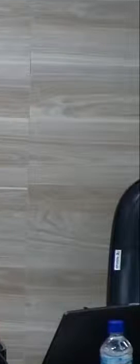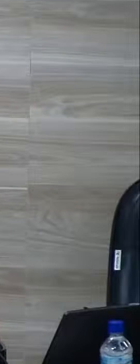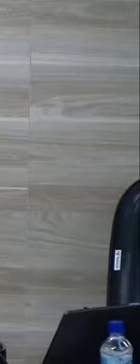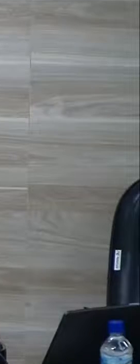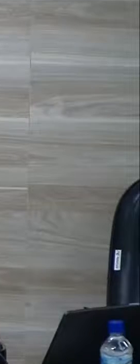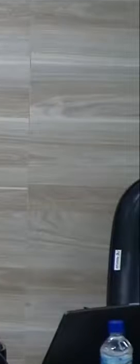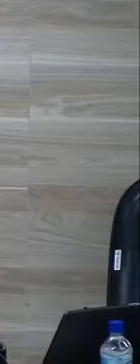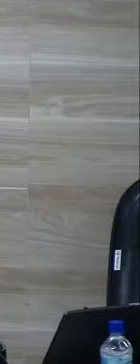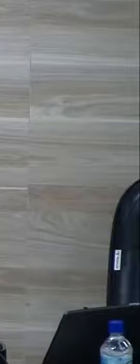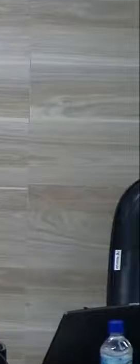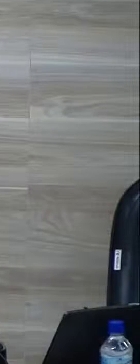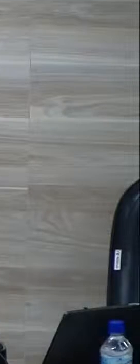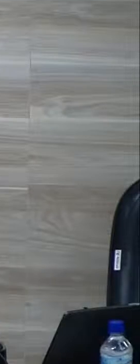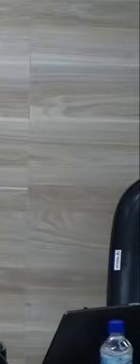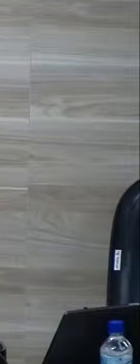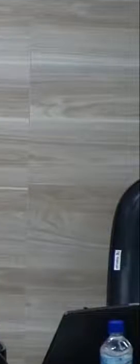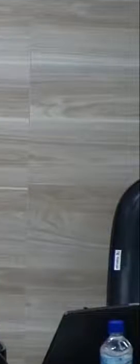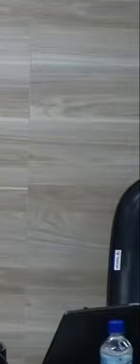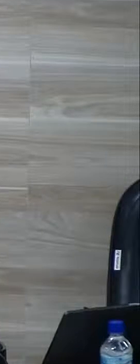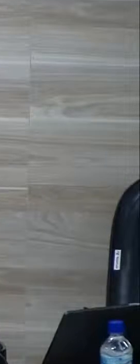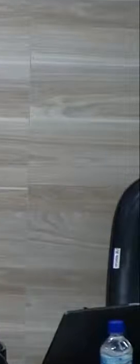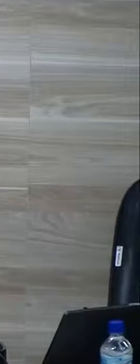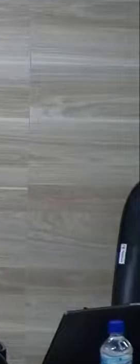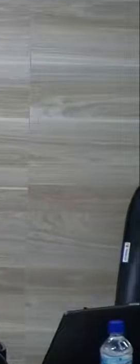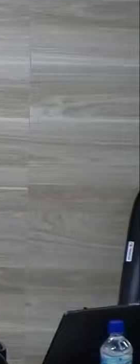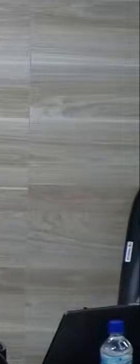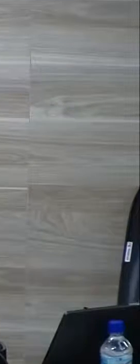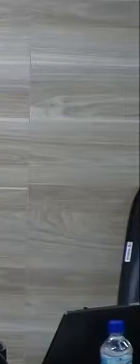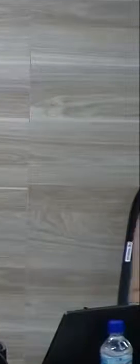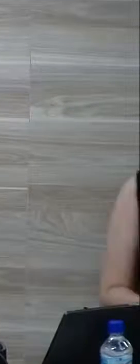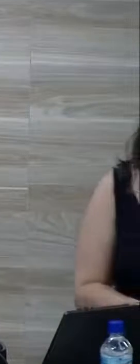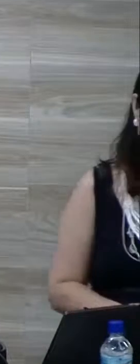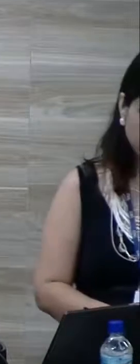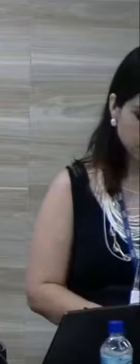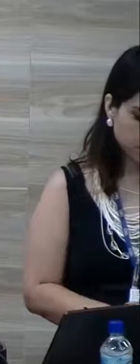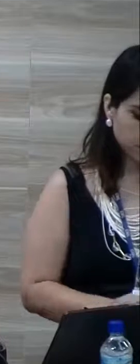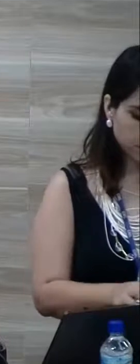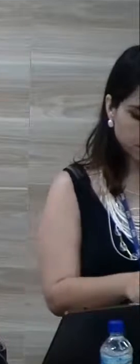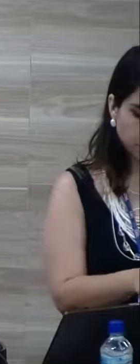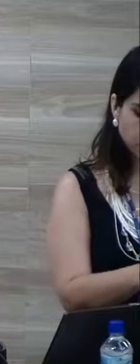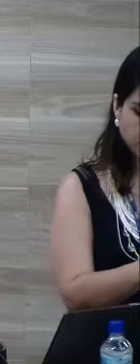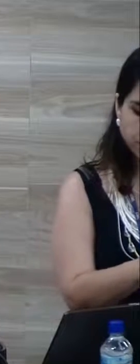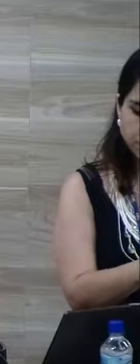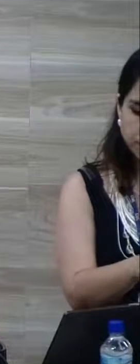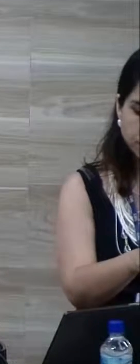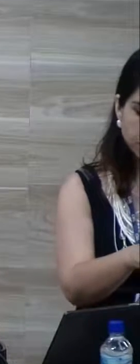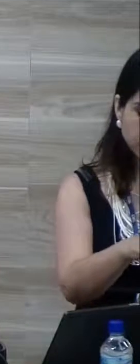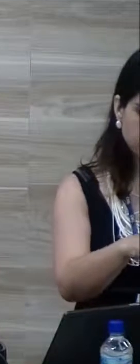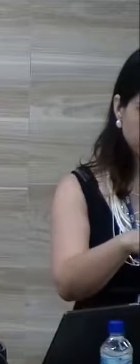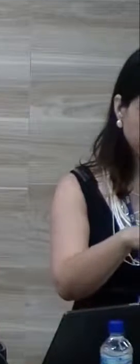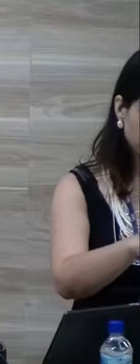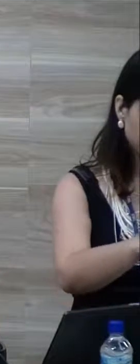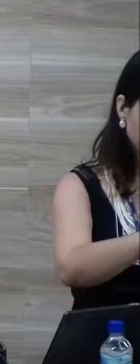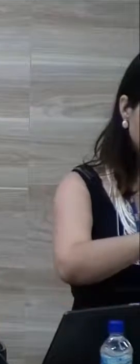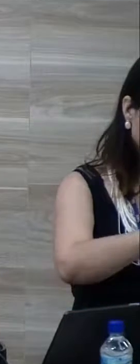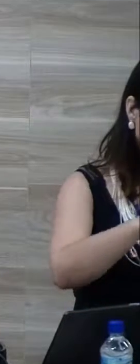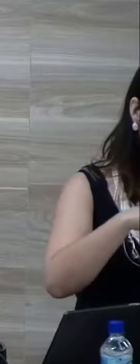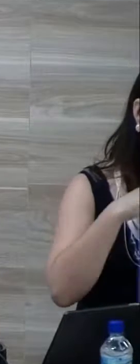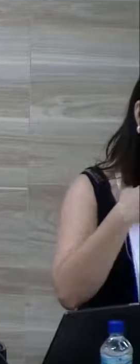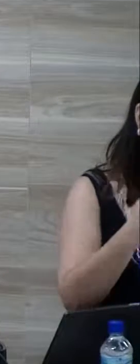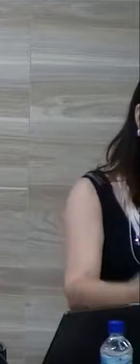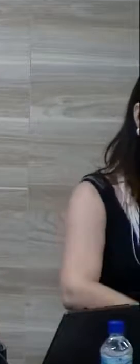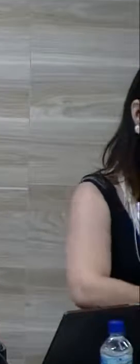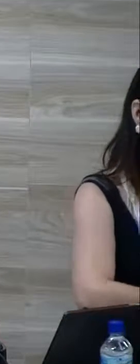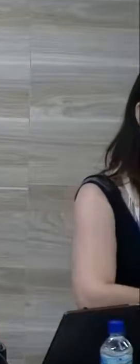222/2018, que dispõe sobre a organização, a política municipal de transparência e controle social e cria o Conselho Municipal